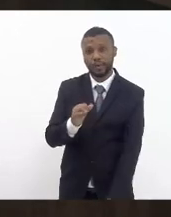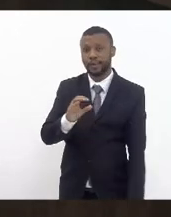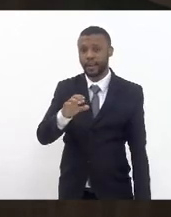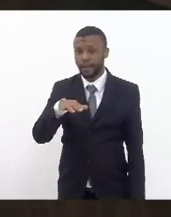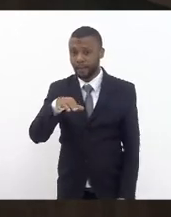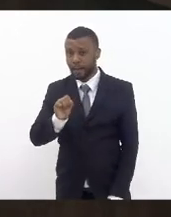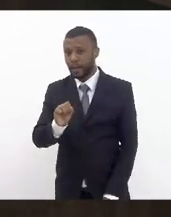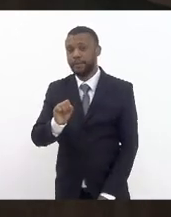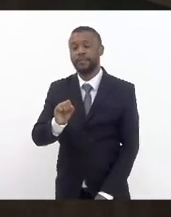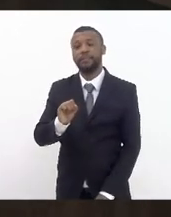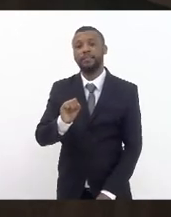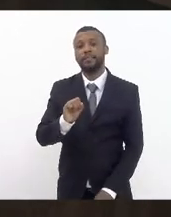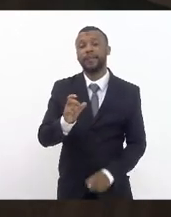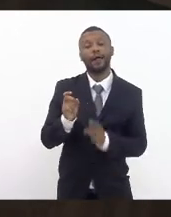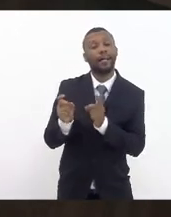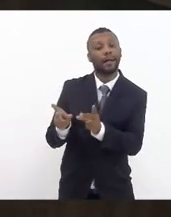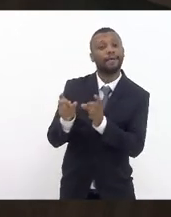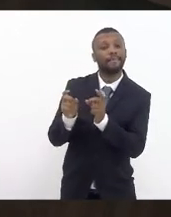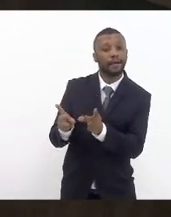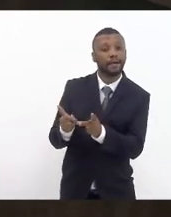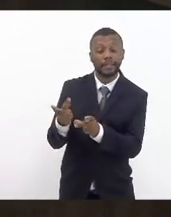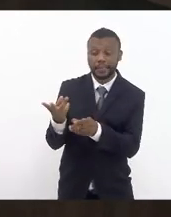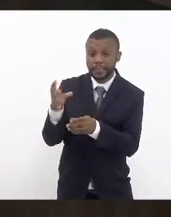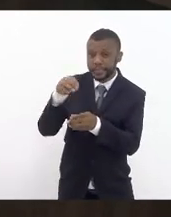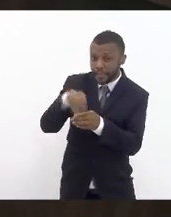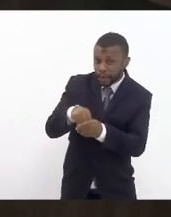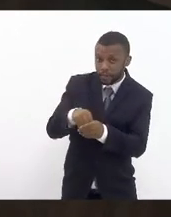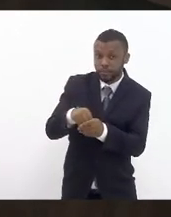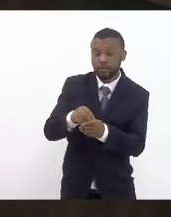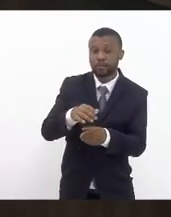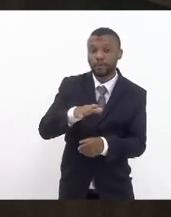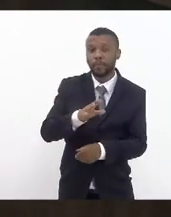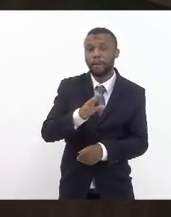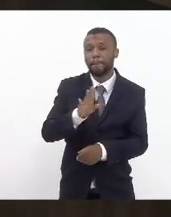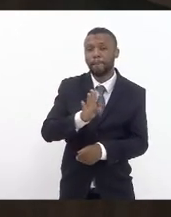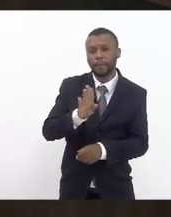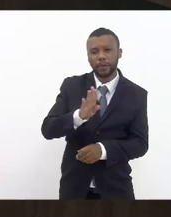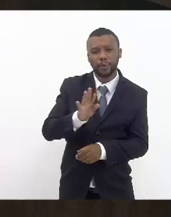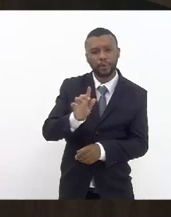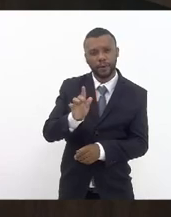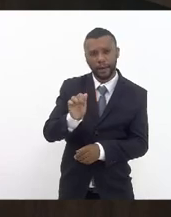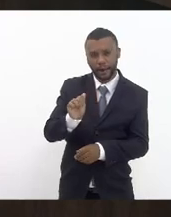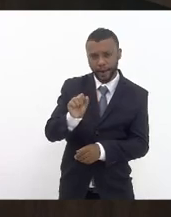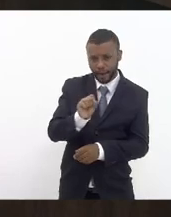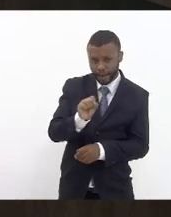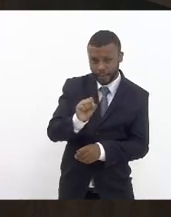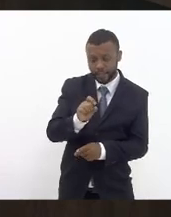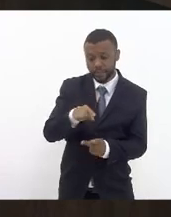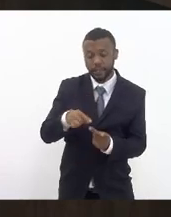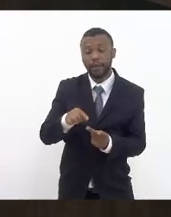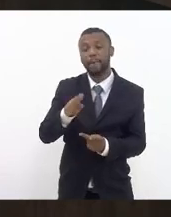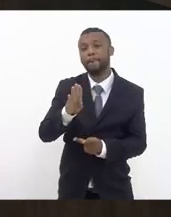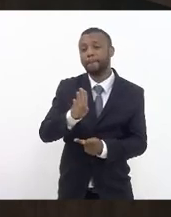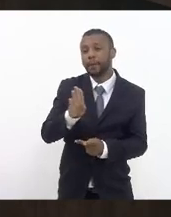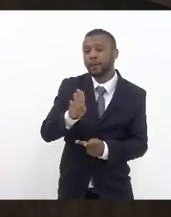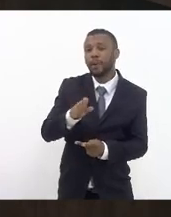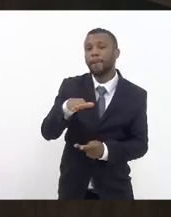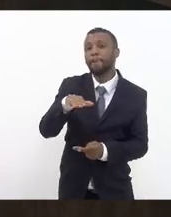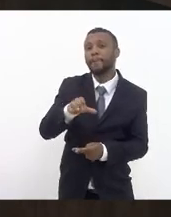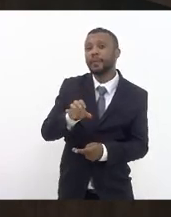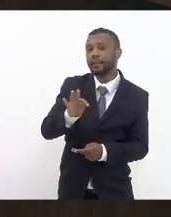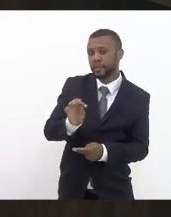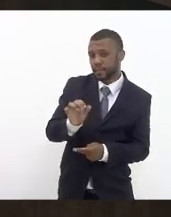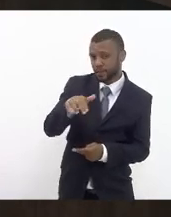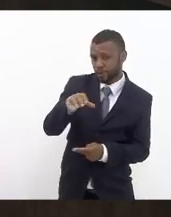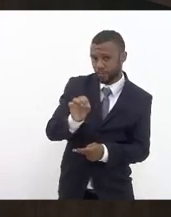saídas internas de biogás e biometano. A CCJ deu parecer acatando